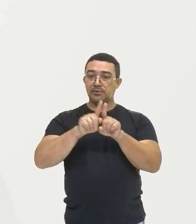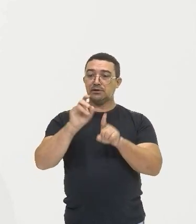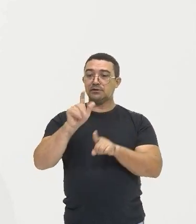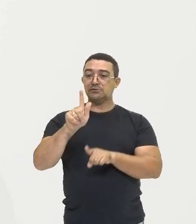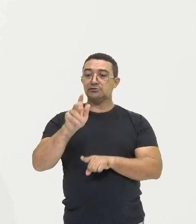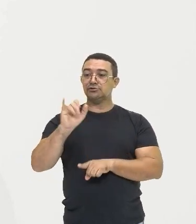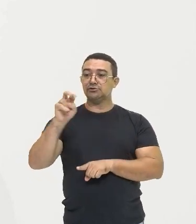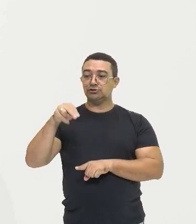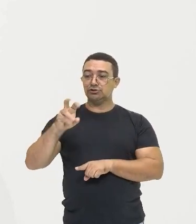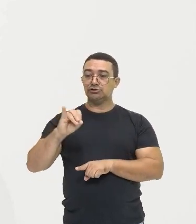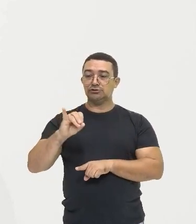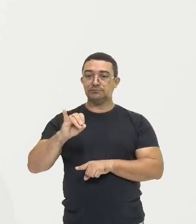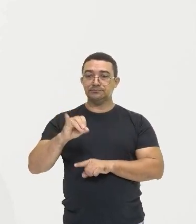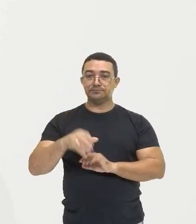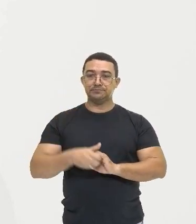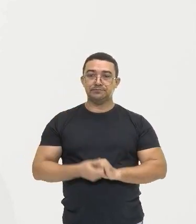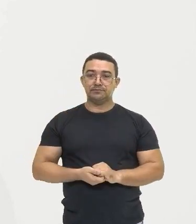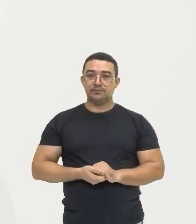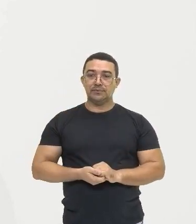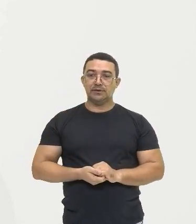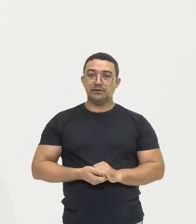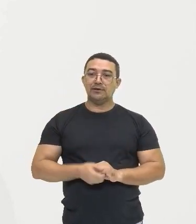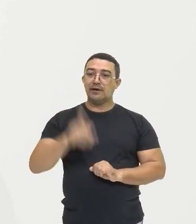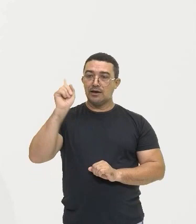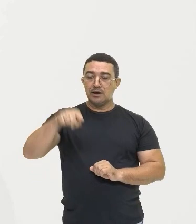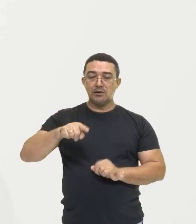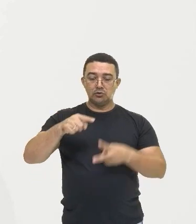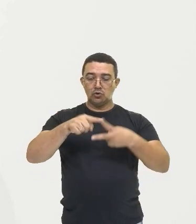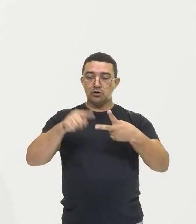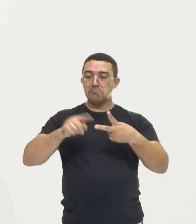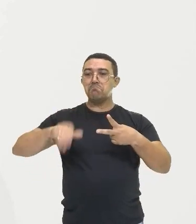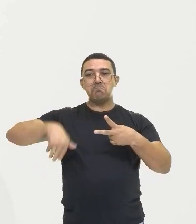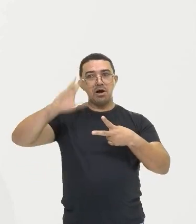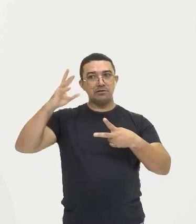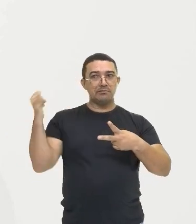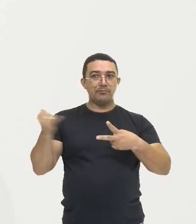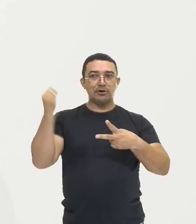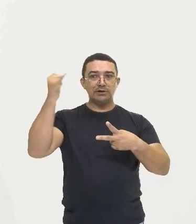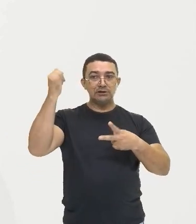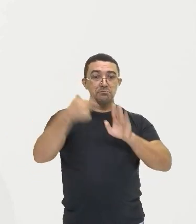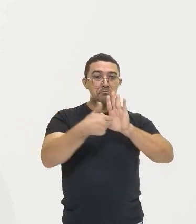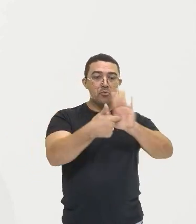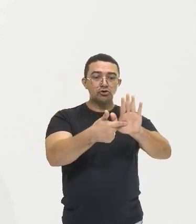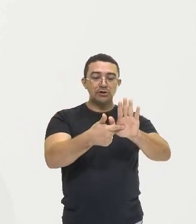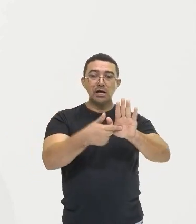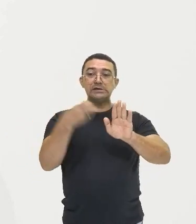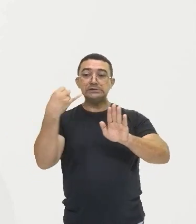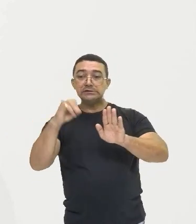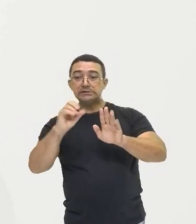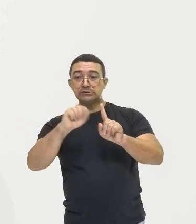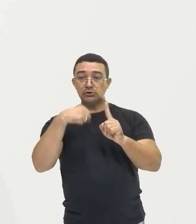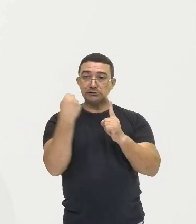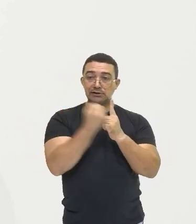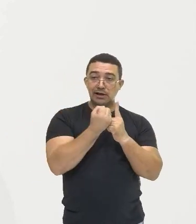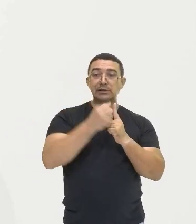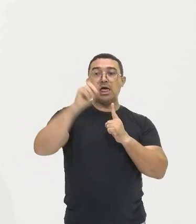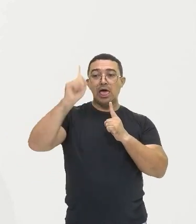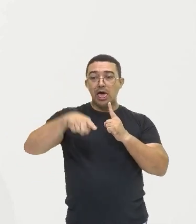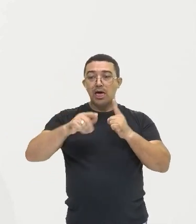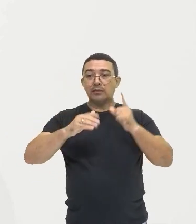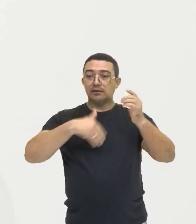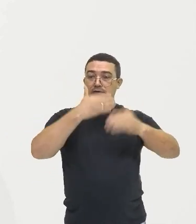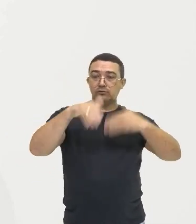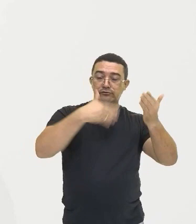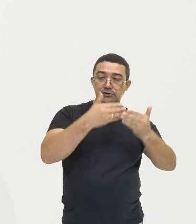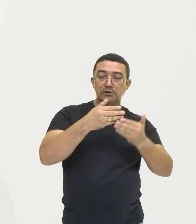coeficiente de Gini, que são os mais importantes para definir se uma sociedade ela é desenvolvida